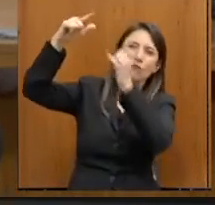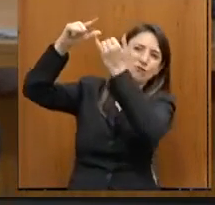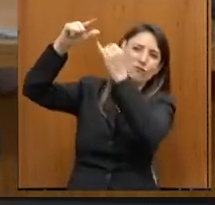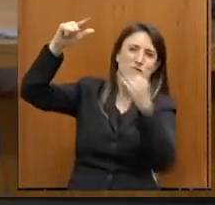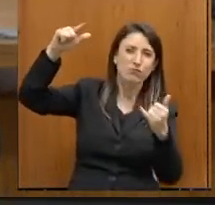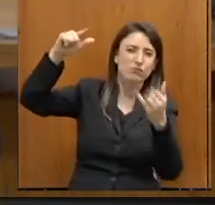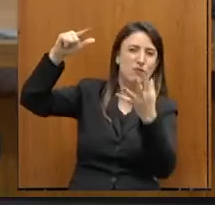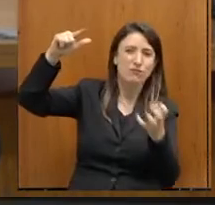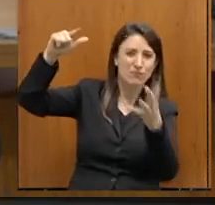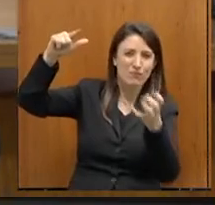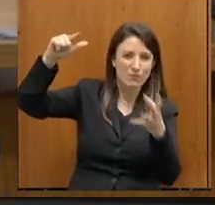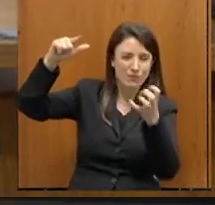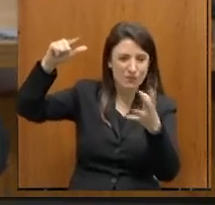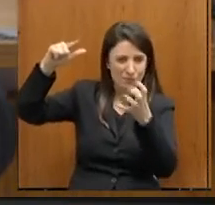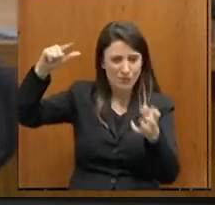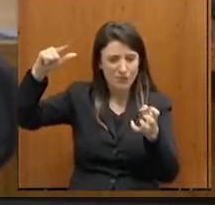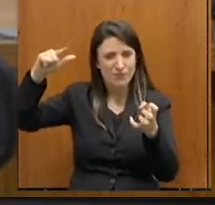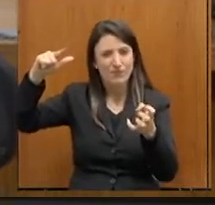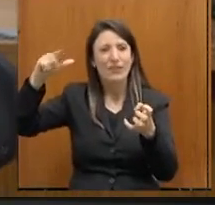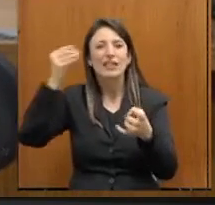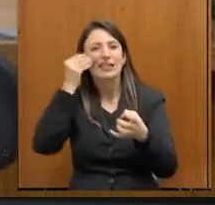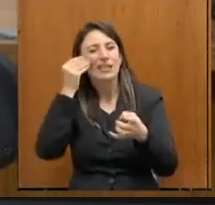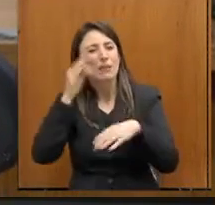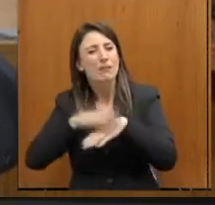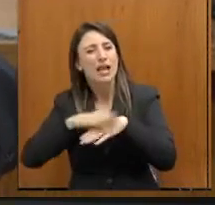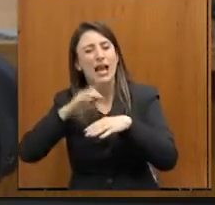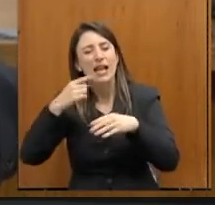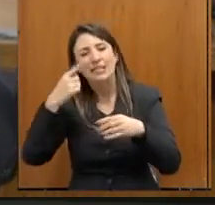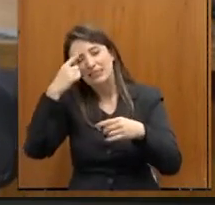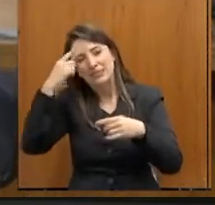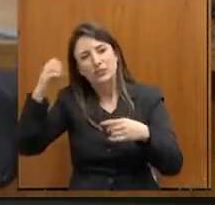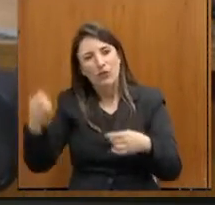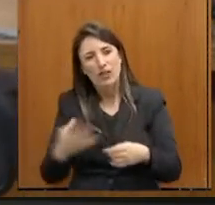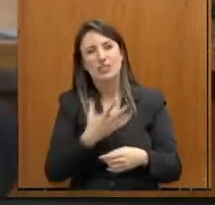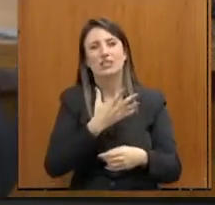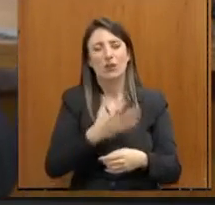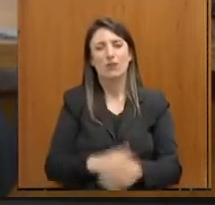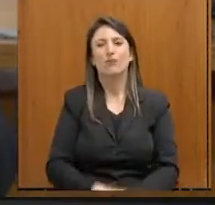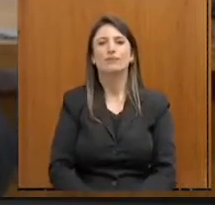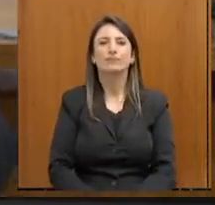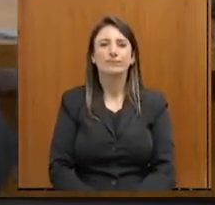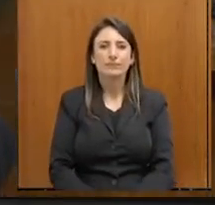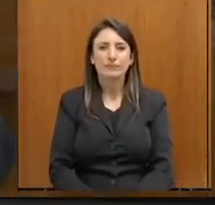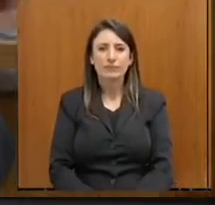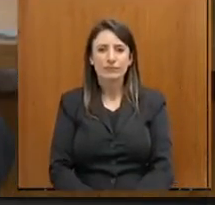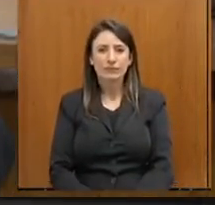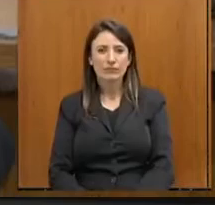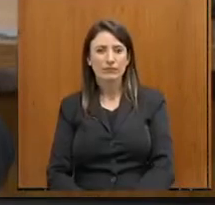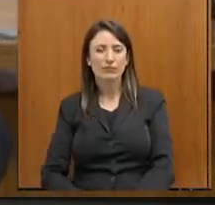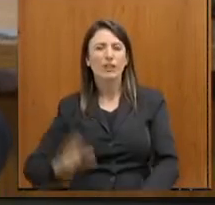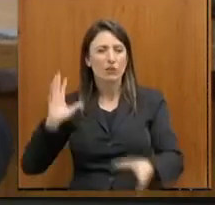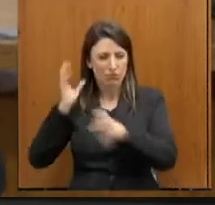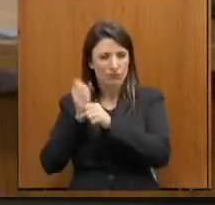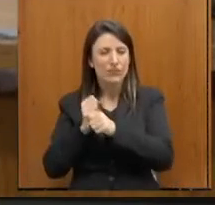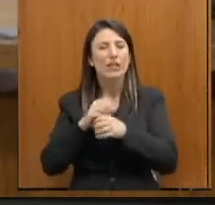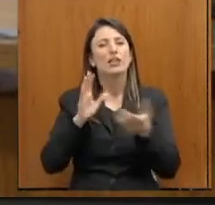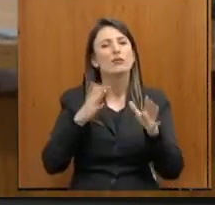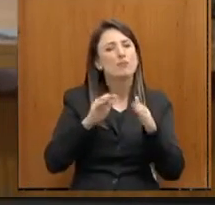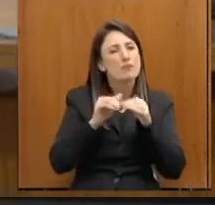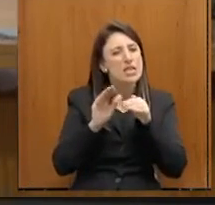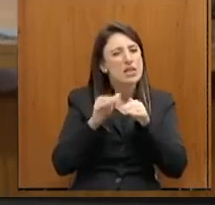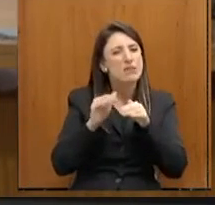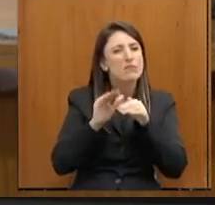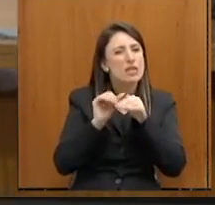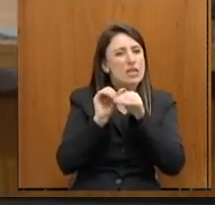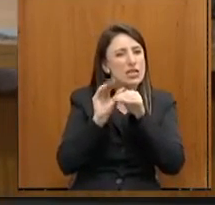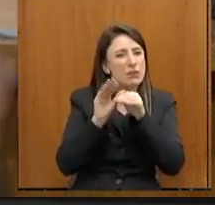aqui é caros Deputados É no mínimo 90 noventa e